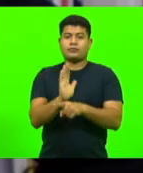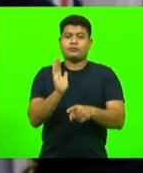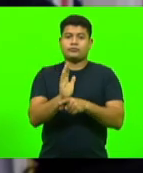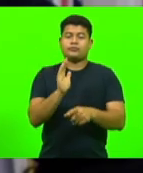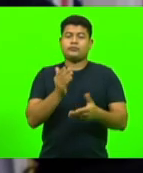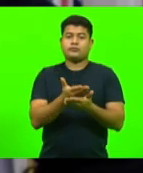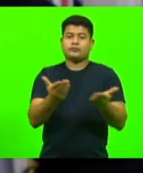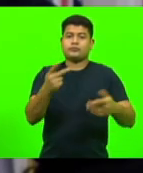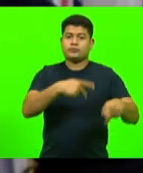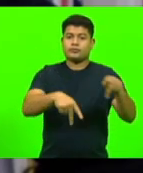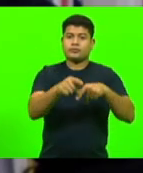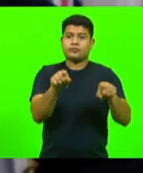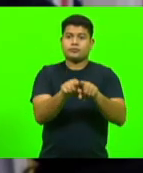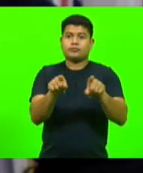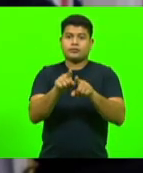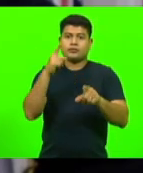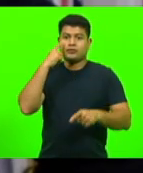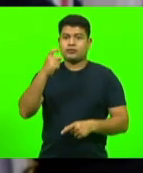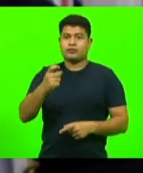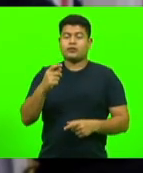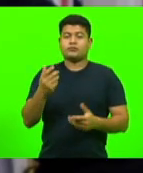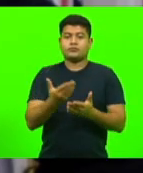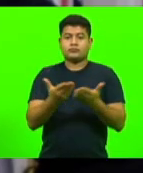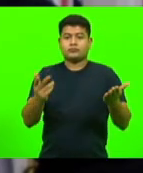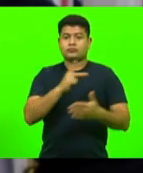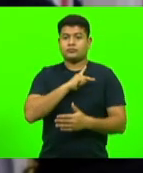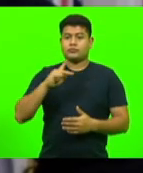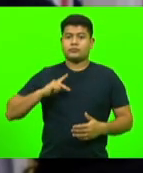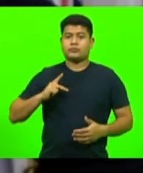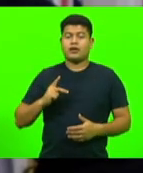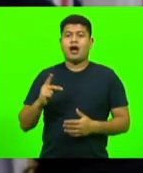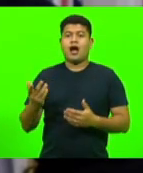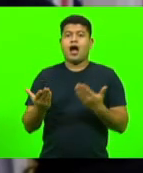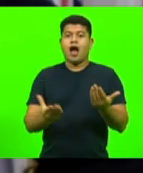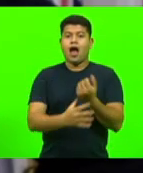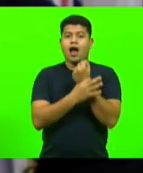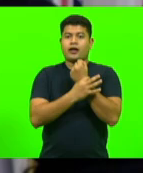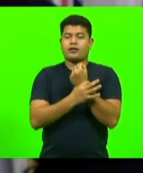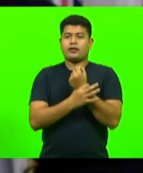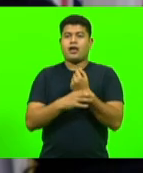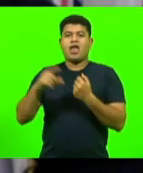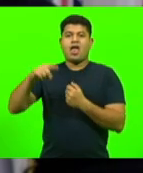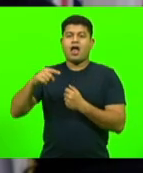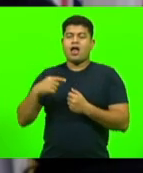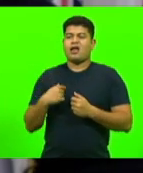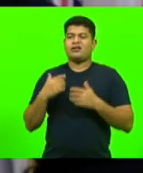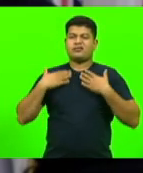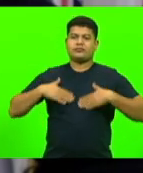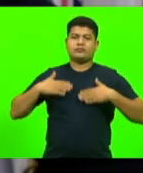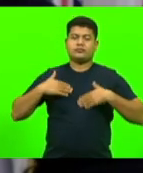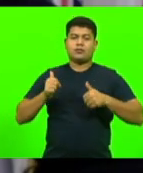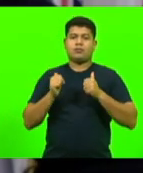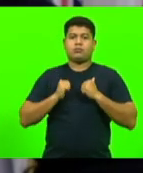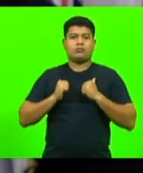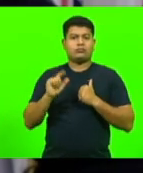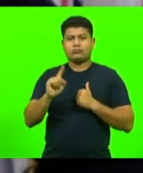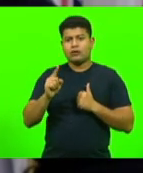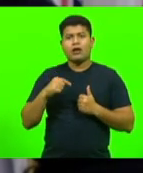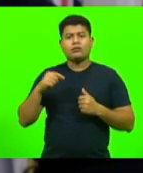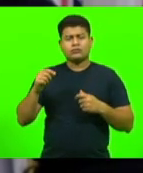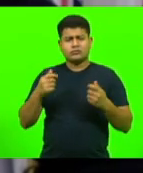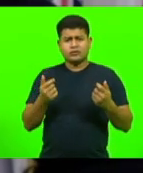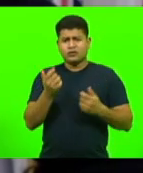obviamente a estabilidade não é garantia de ineficiência que há algo facilmente corrigível